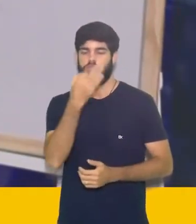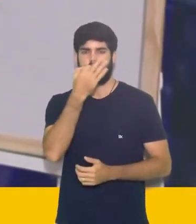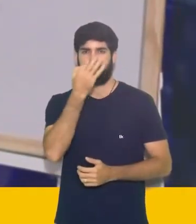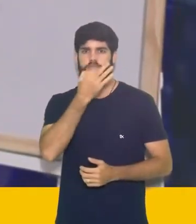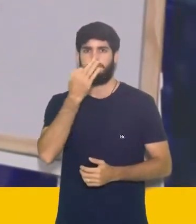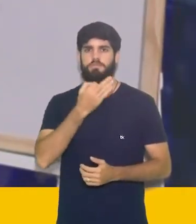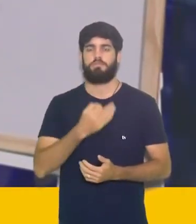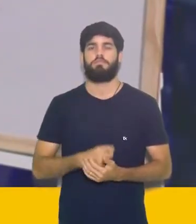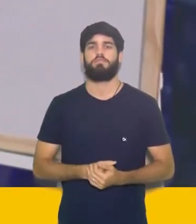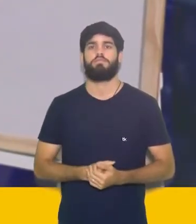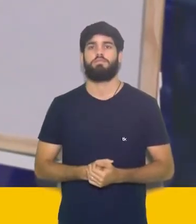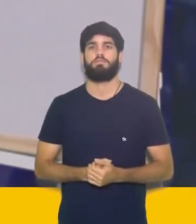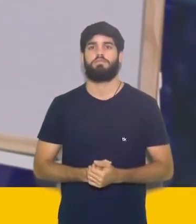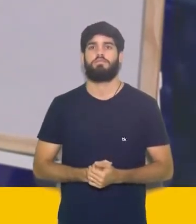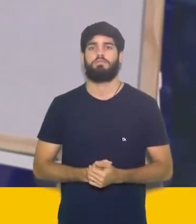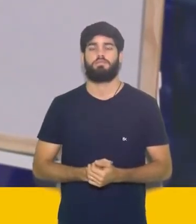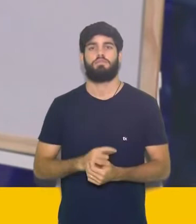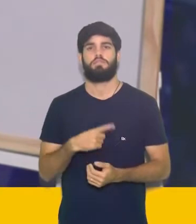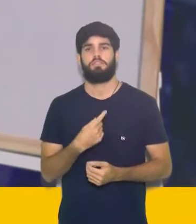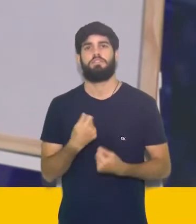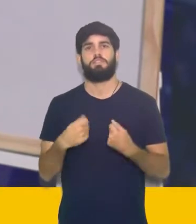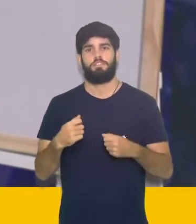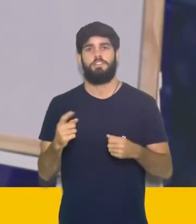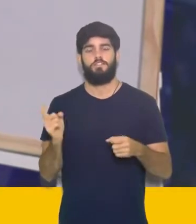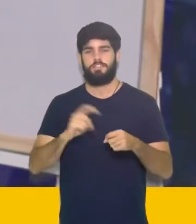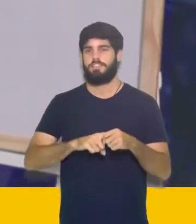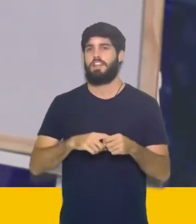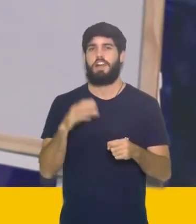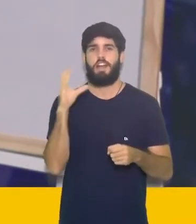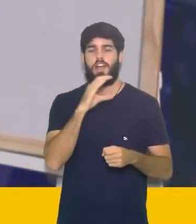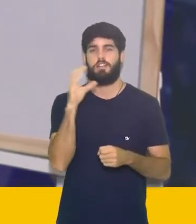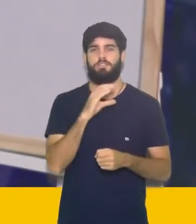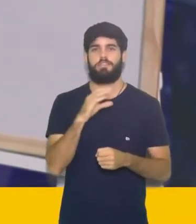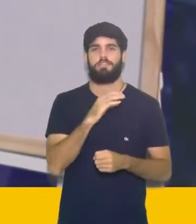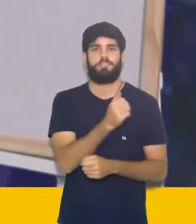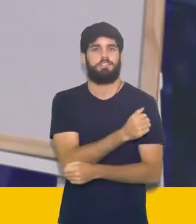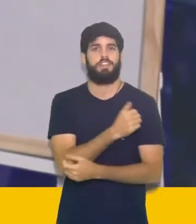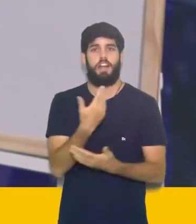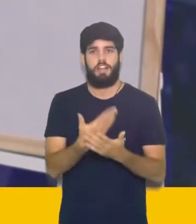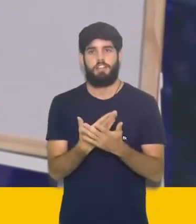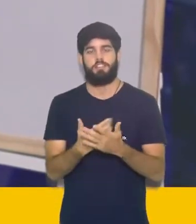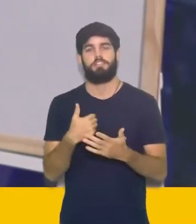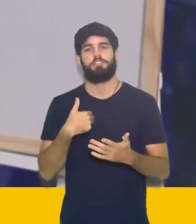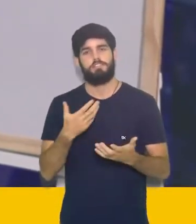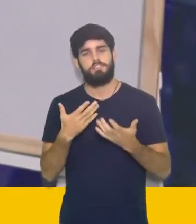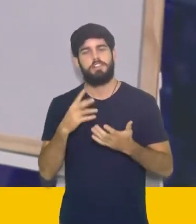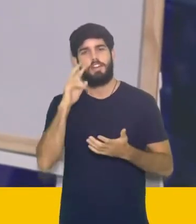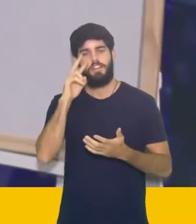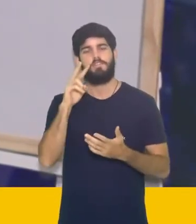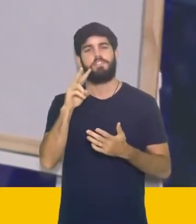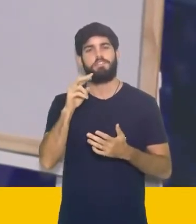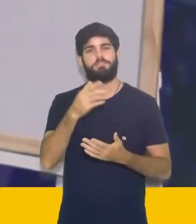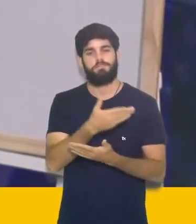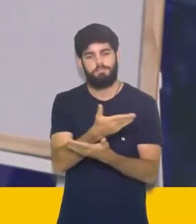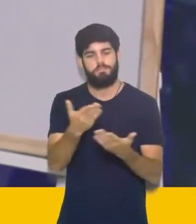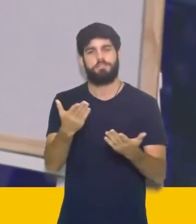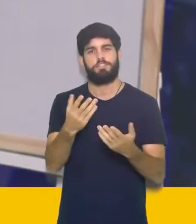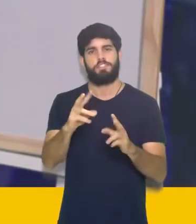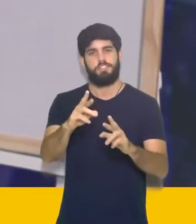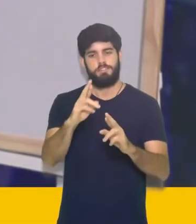Isso aqui é lindo, viu, minha gente? A gente precisa voltar logo às aulas, porque eu quero ouvir os meninos do cursinho respondendo isso. Isso é